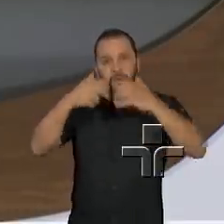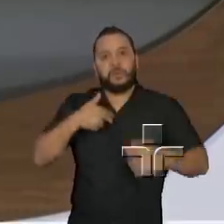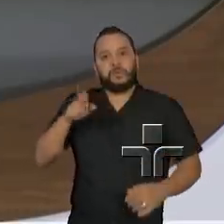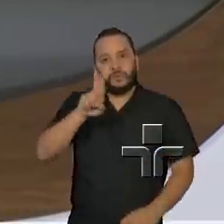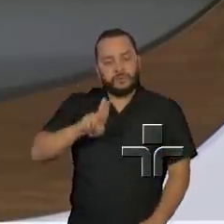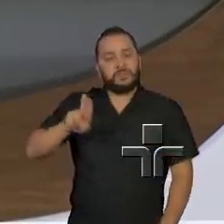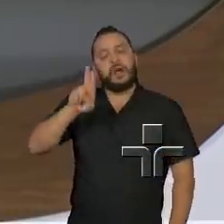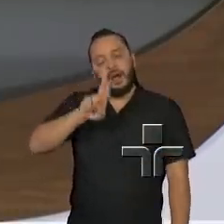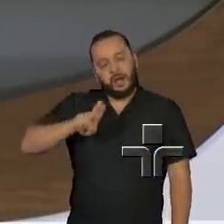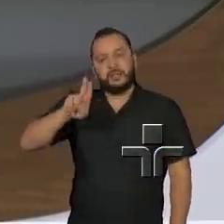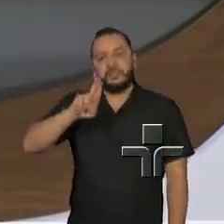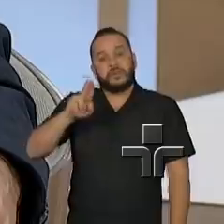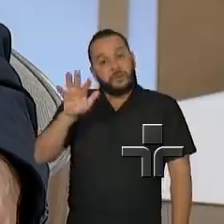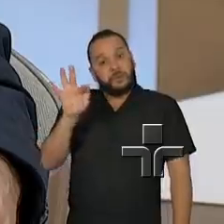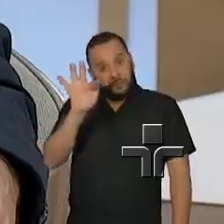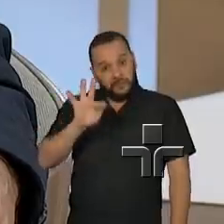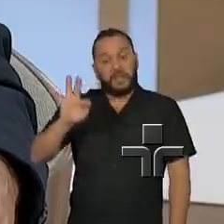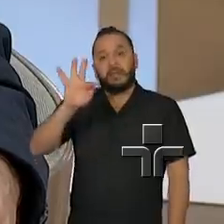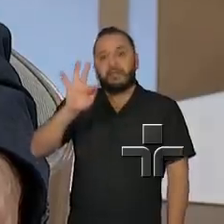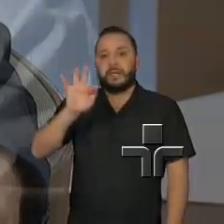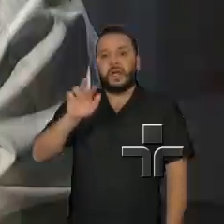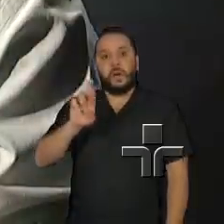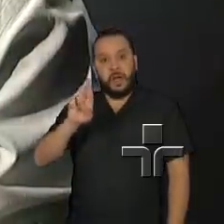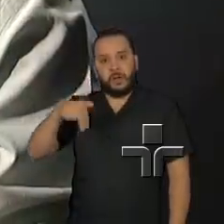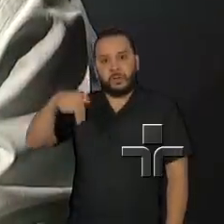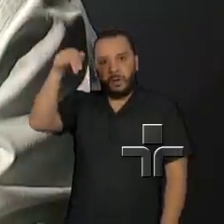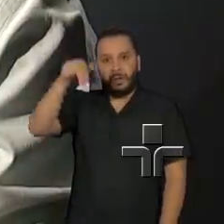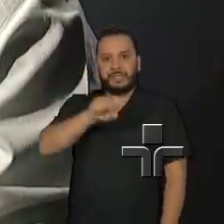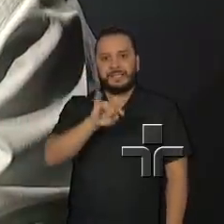Universidade Federal do Rio Grande do Norte, Siddhartha Ribeiro.